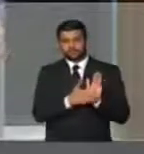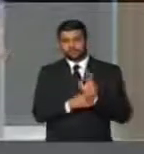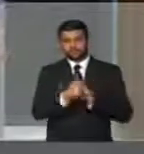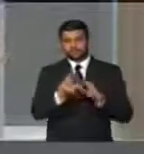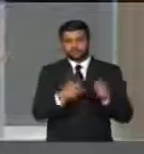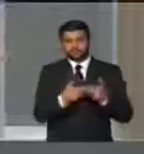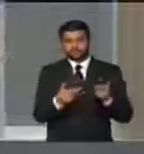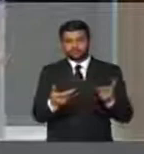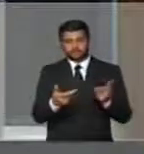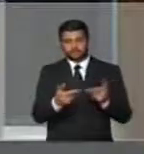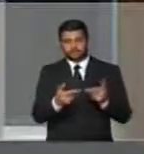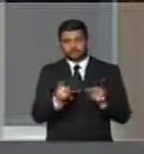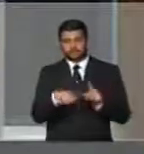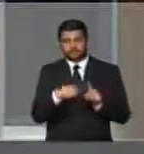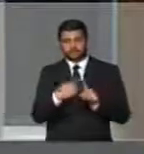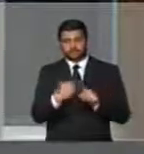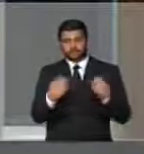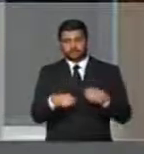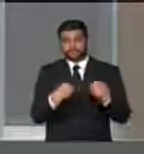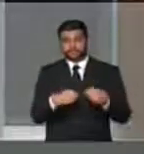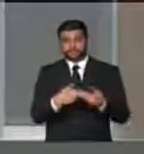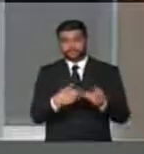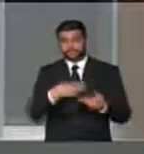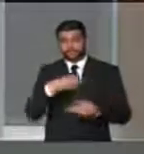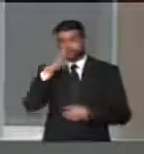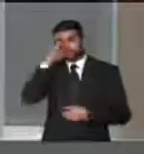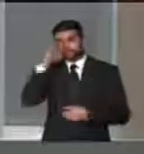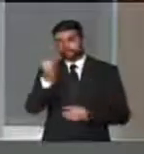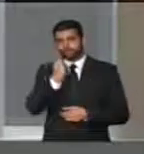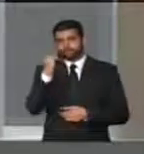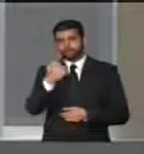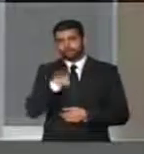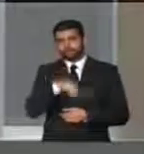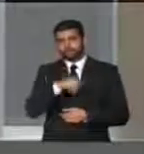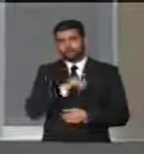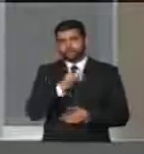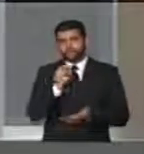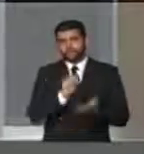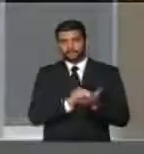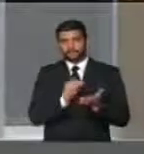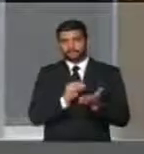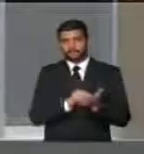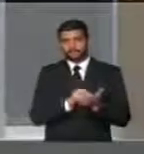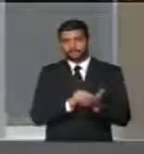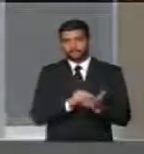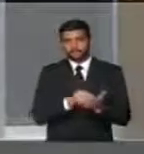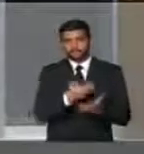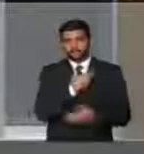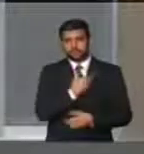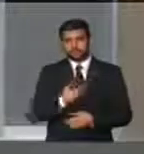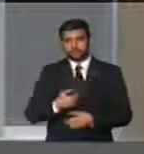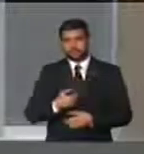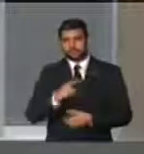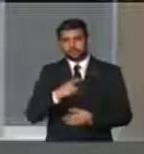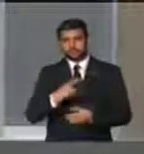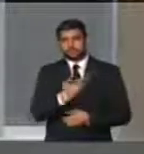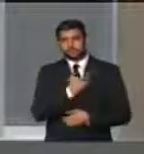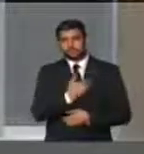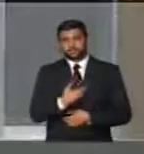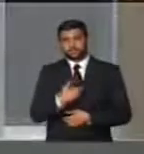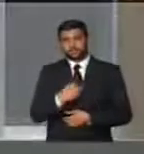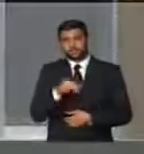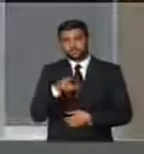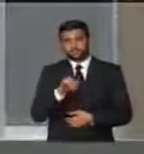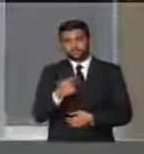de medidas, mas eu acho que a questão principal é que falta Estado. Aqui nós temos um Estado